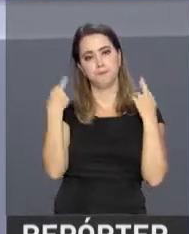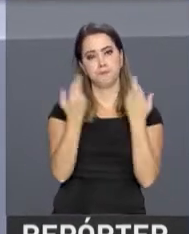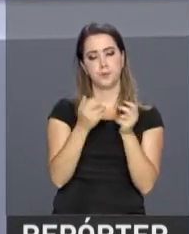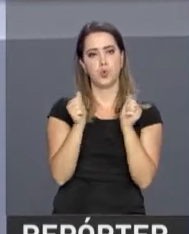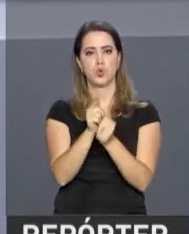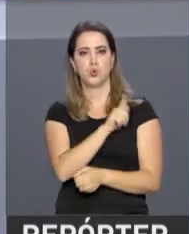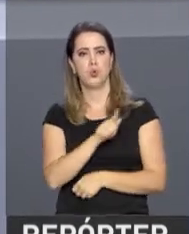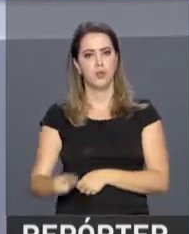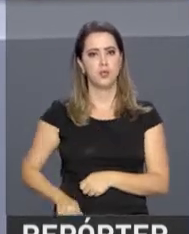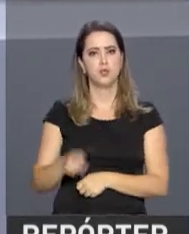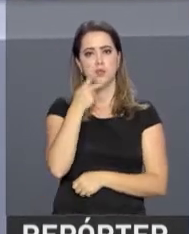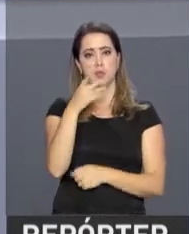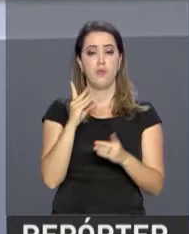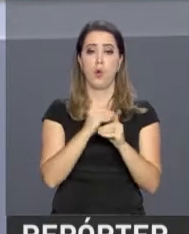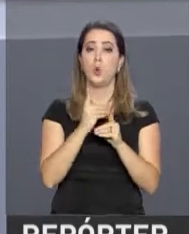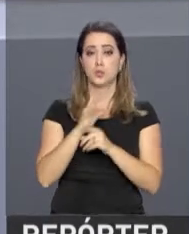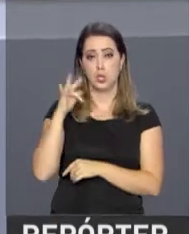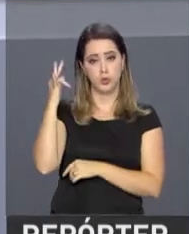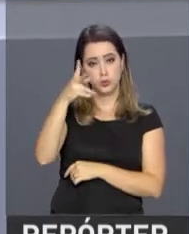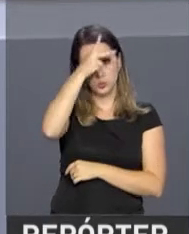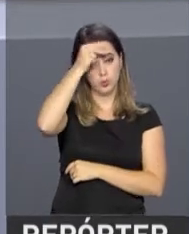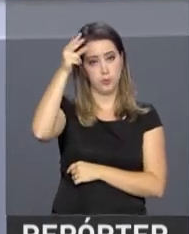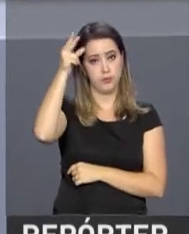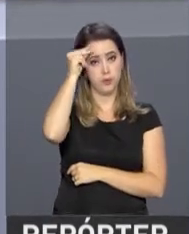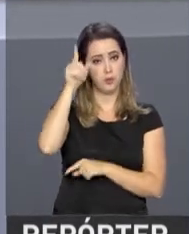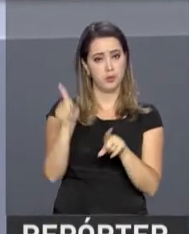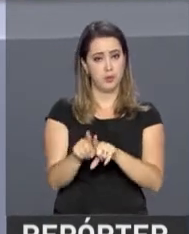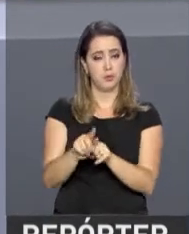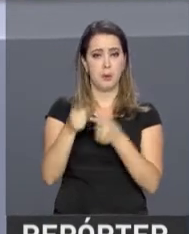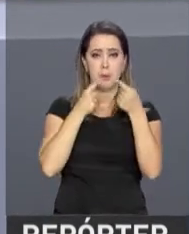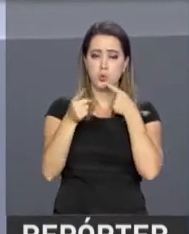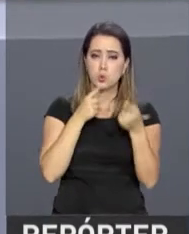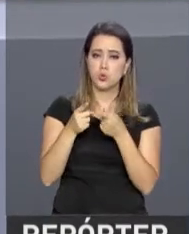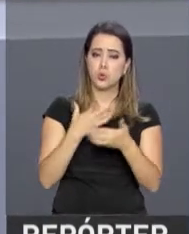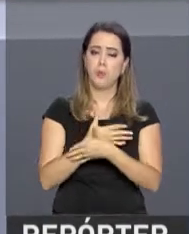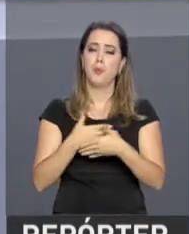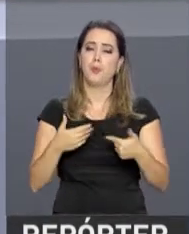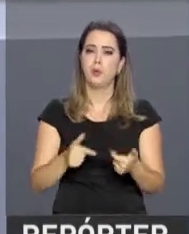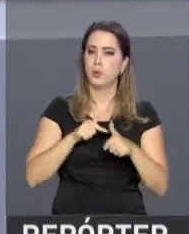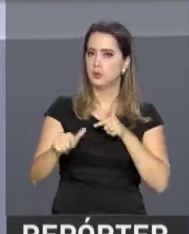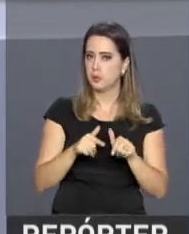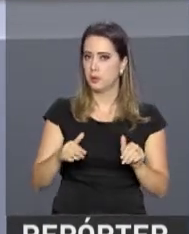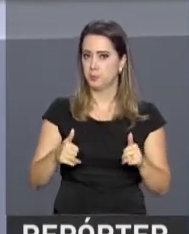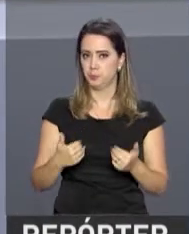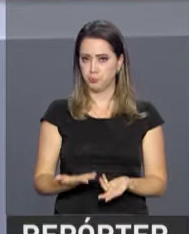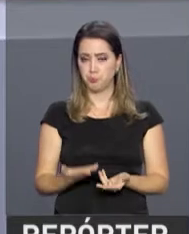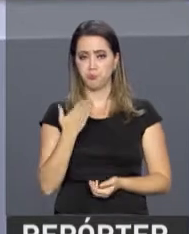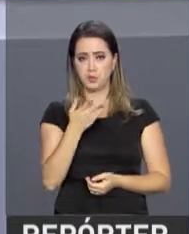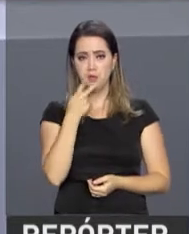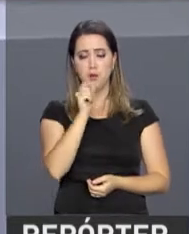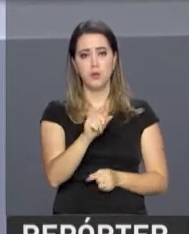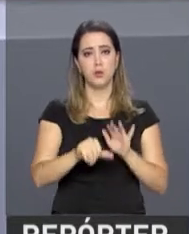e disse que vai se encontrar com prefeitos de capitais para discutir ações integradas na área para juba o crime organizado